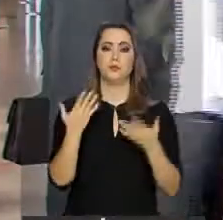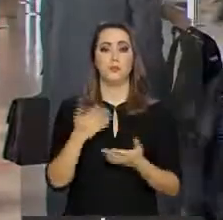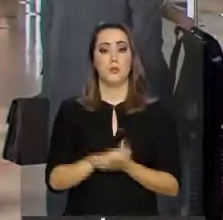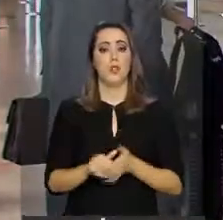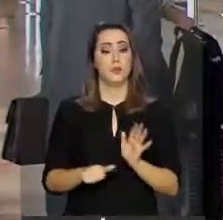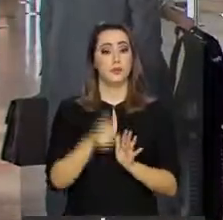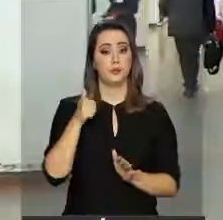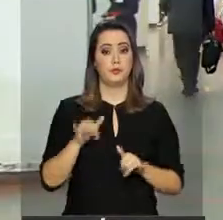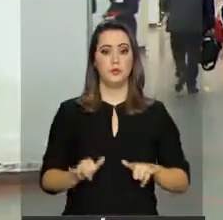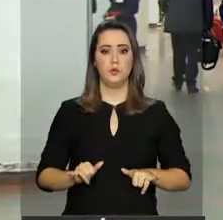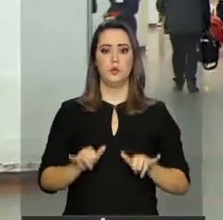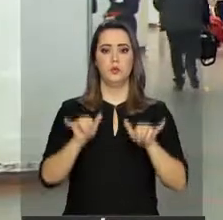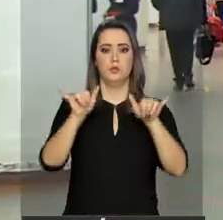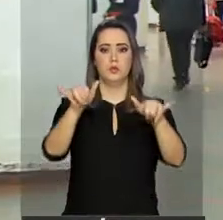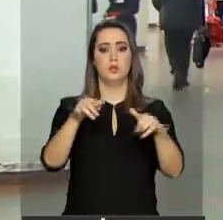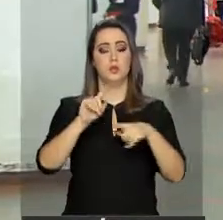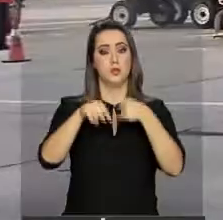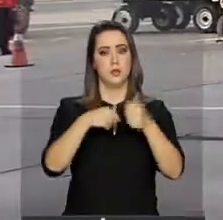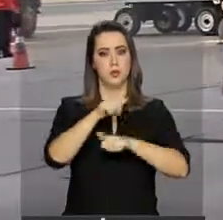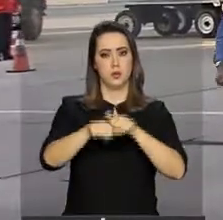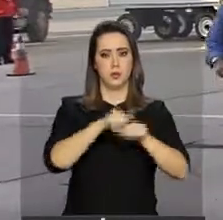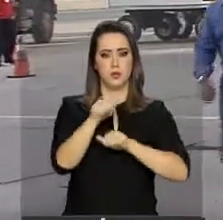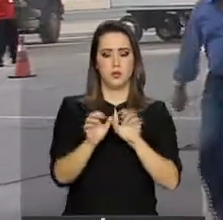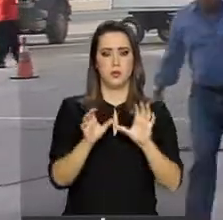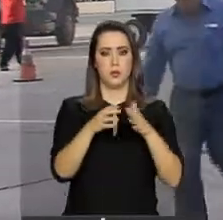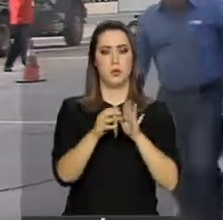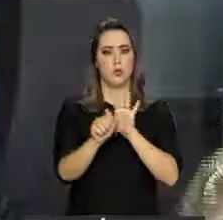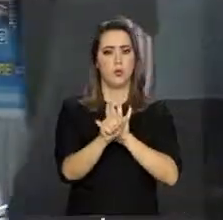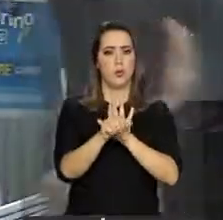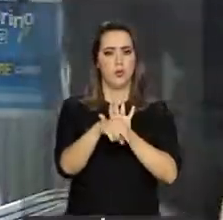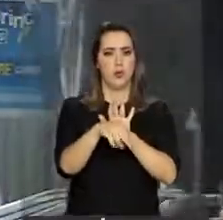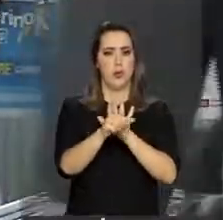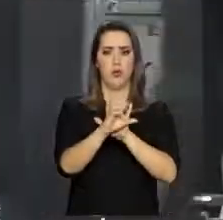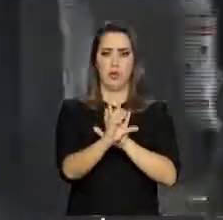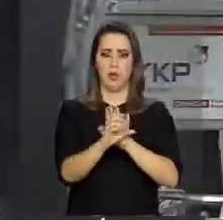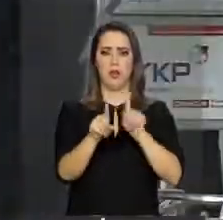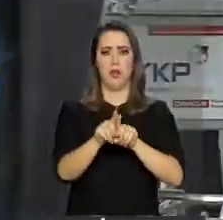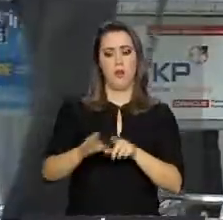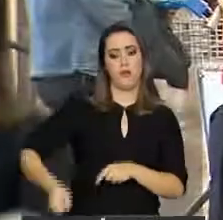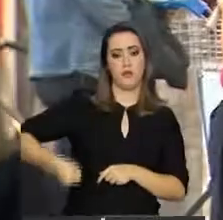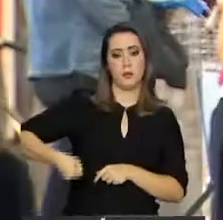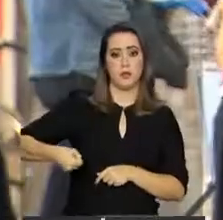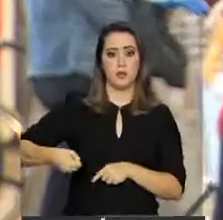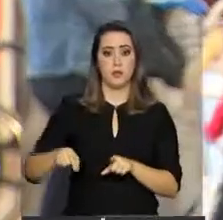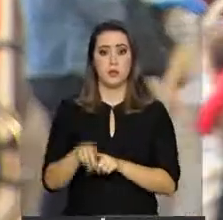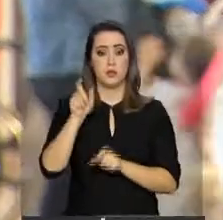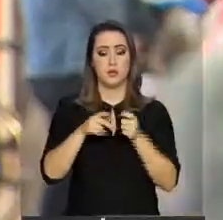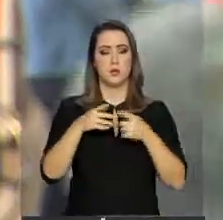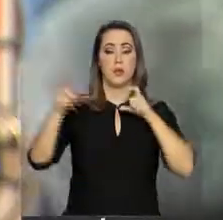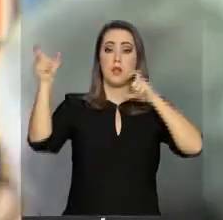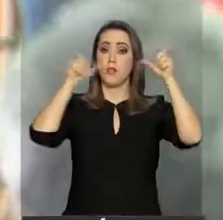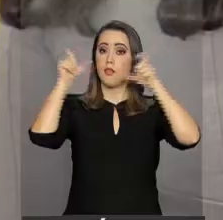essa é a primeira alta temporada após as mudanças nas regras do setor aéreo em especial com relação à bagagens as pessoas devem